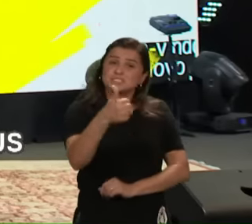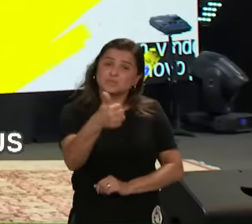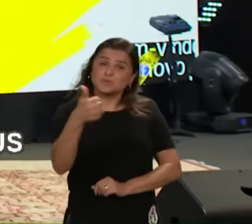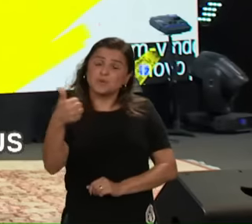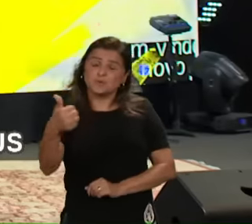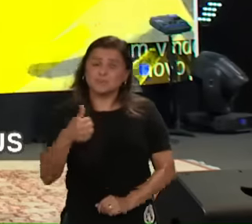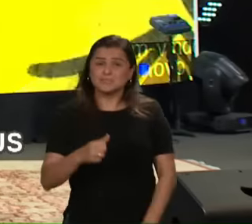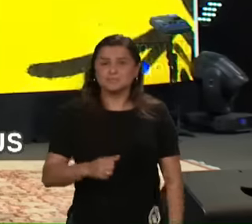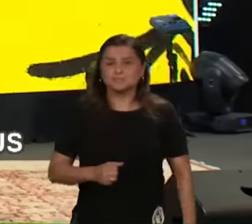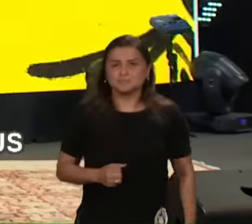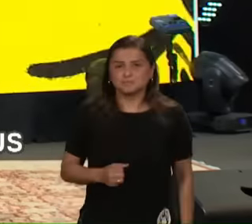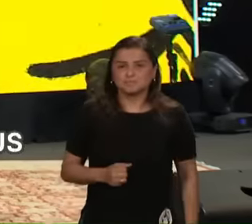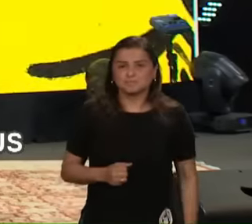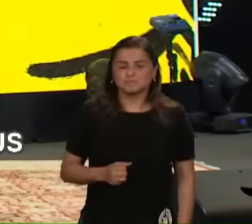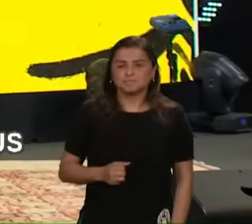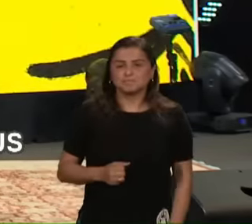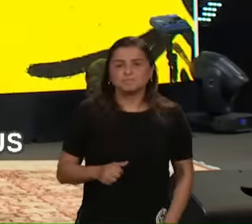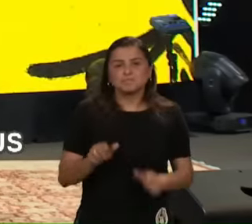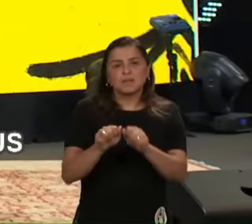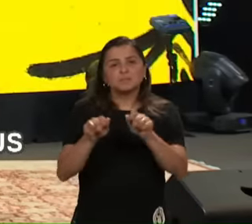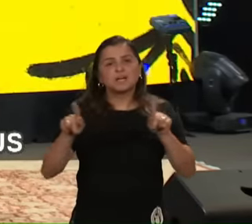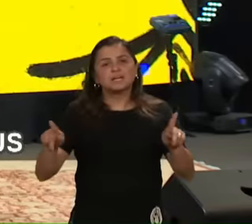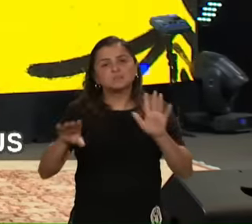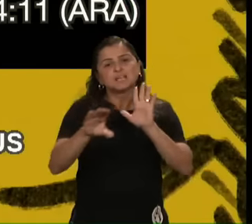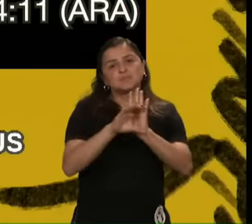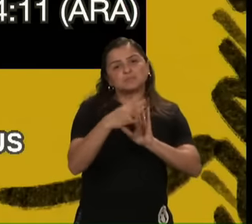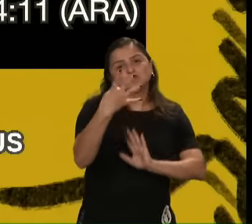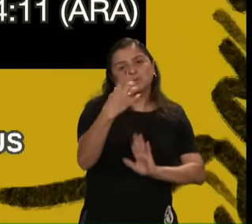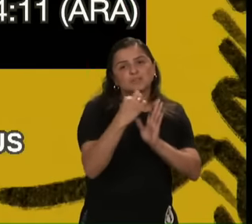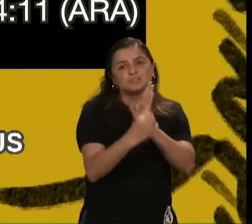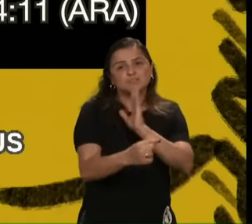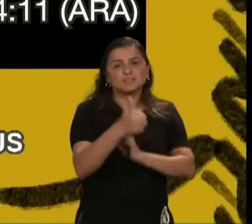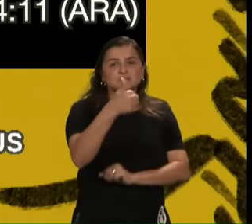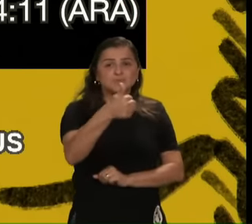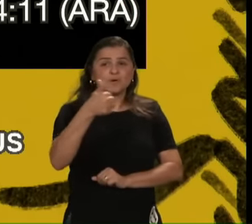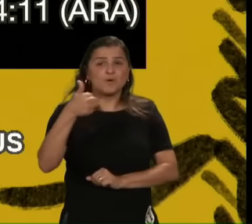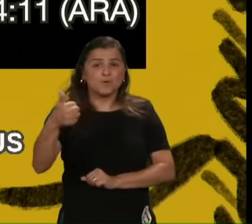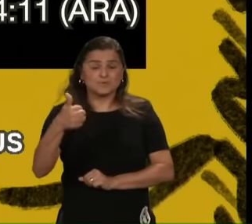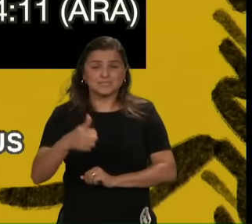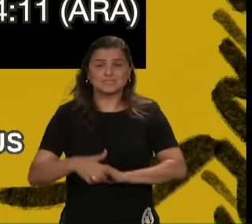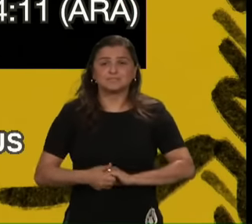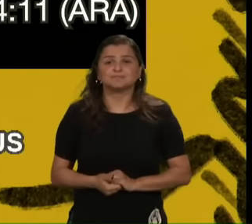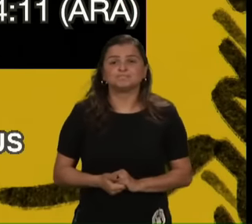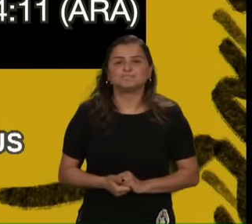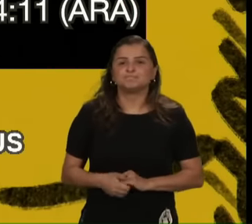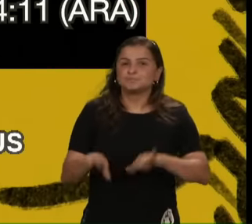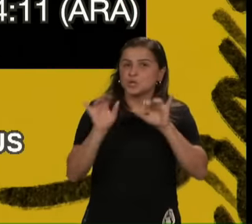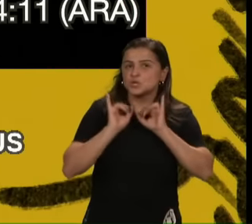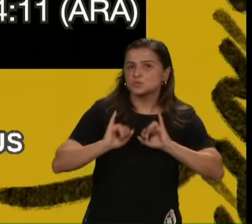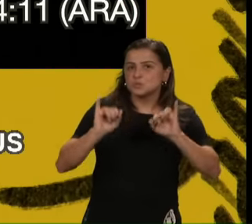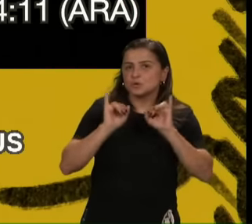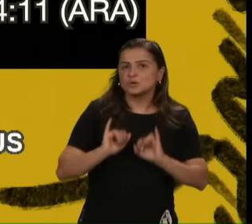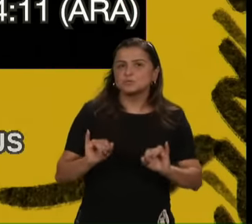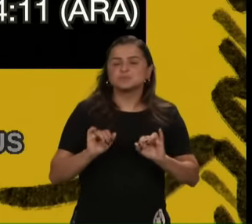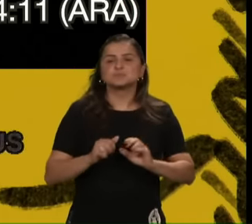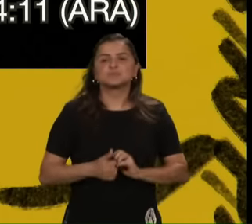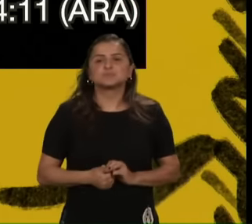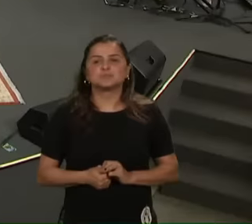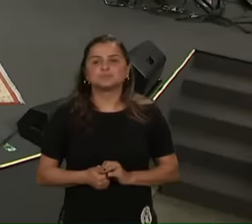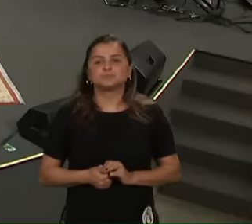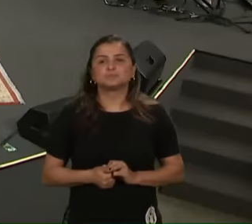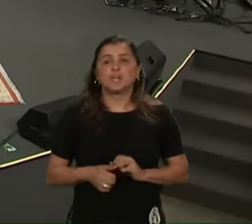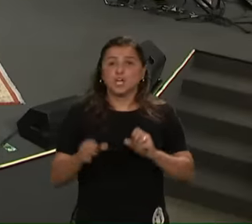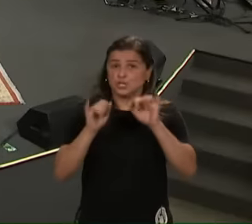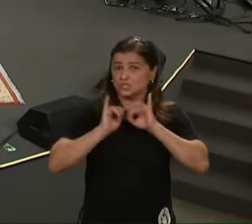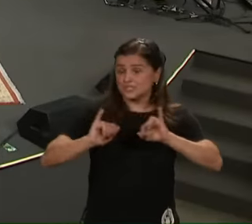11. Apocalipse capítulo 4, verso 11. Nós proclamamos: eu sou o que a Bíblia diz